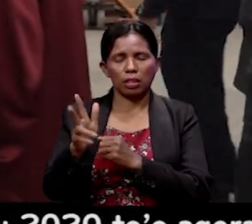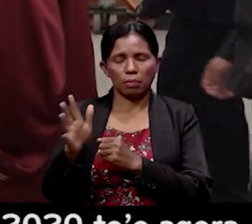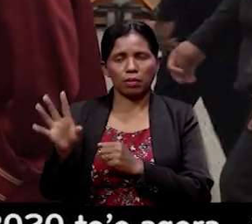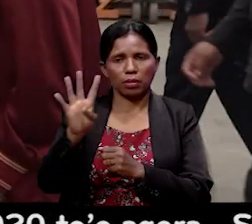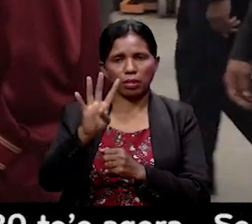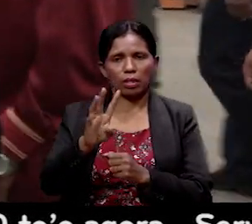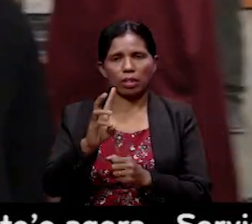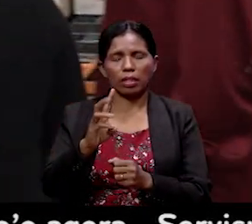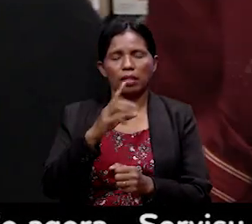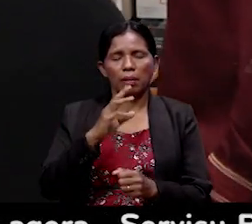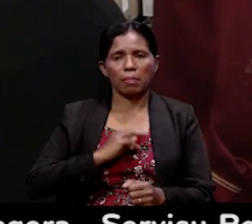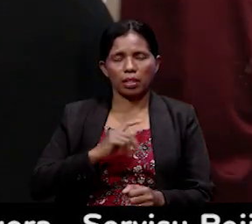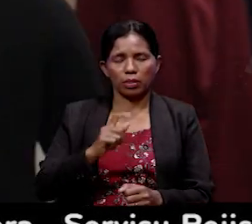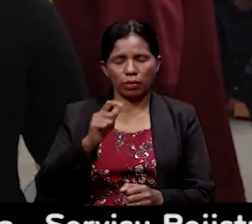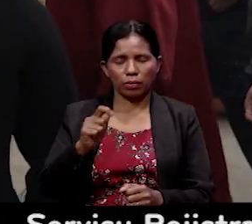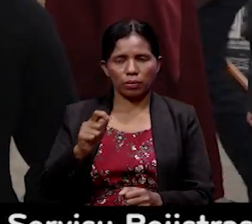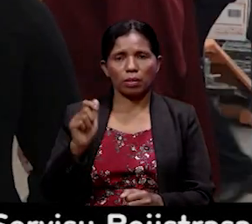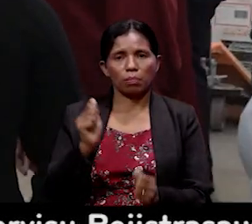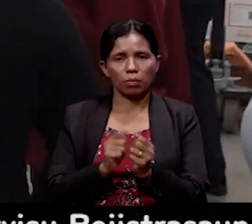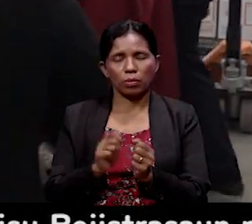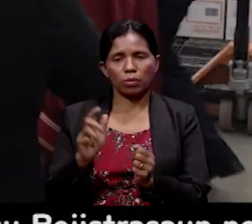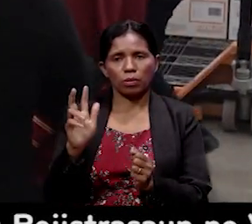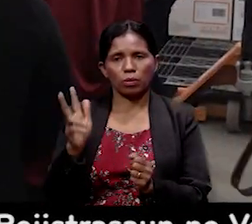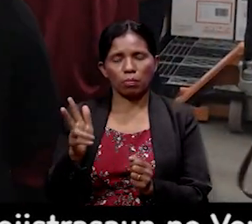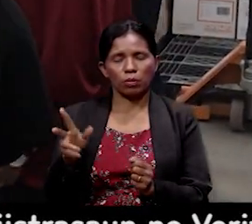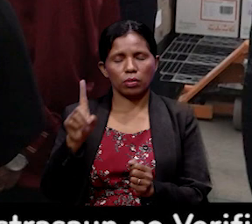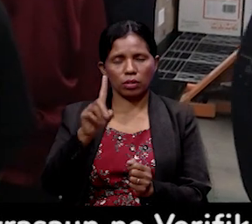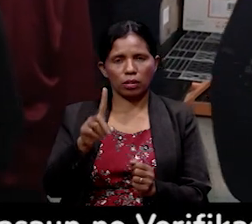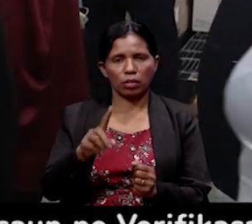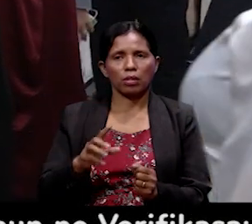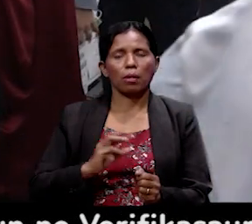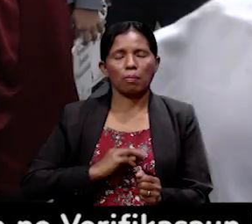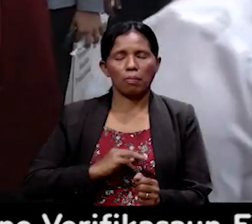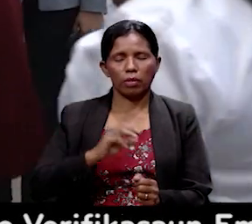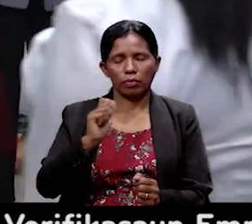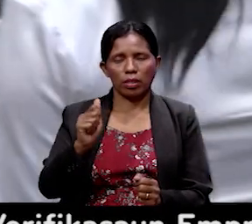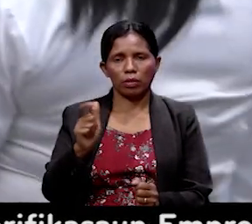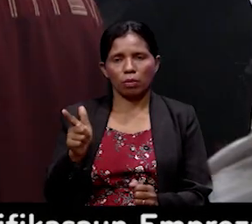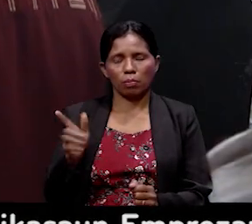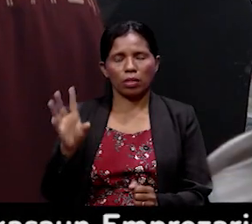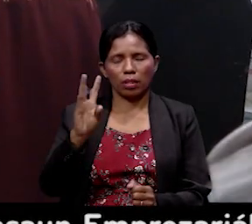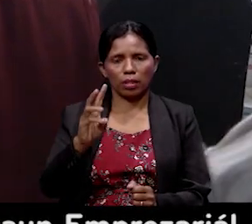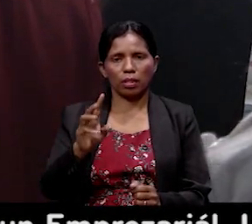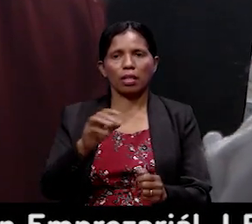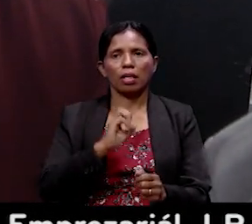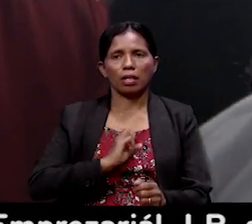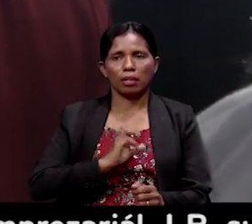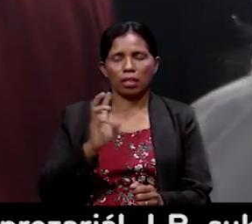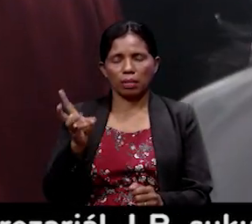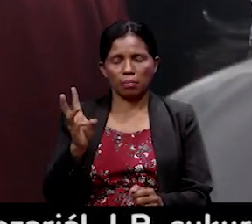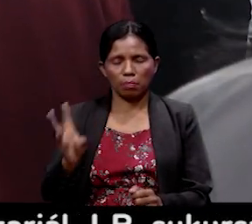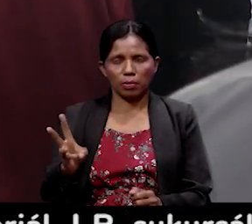Resinen, Manatutu Rihun Ruanulu Resin Ida, Nomanofai 12 Rihun Ruanulu Resinen. Ermera 12 Rihun Nenulu